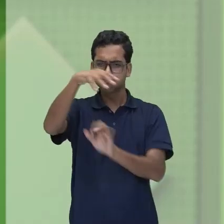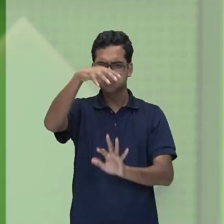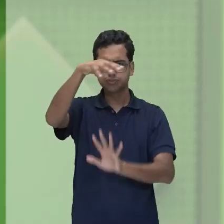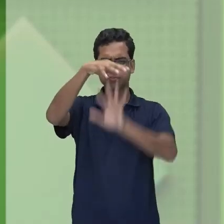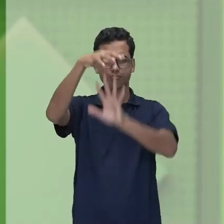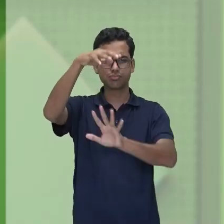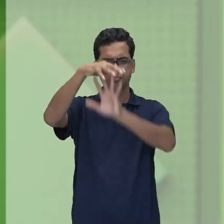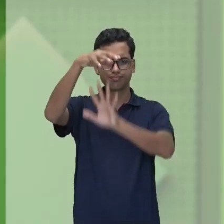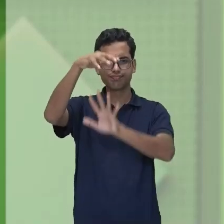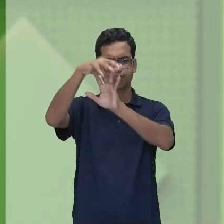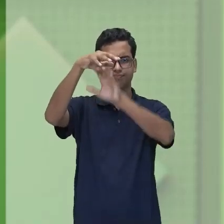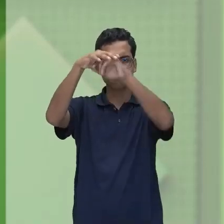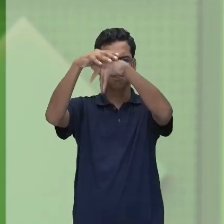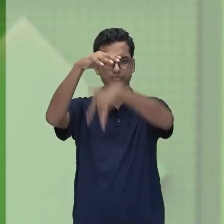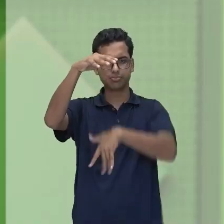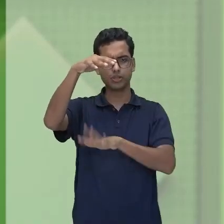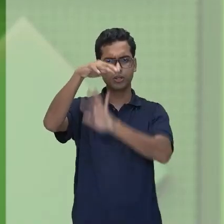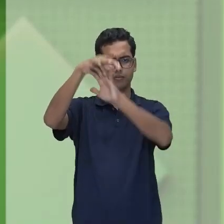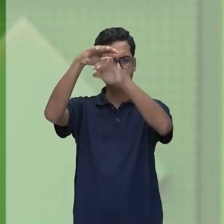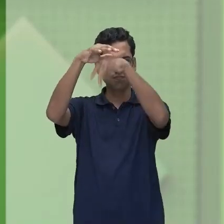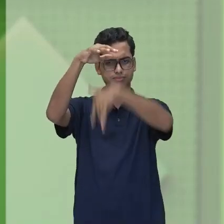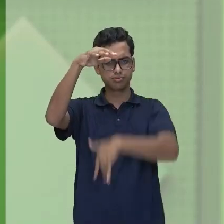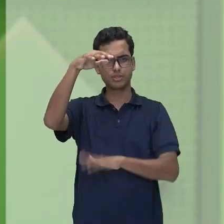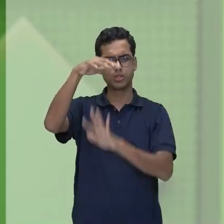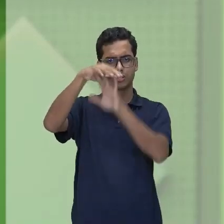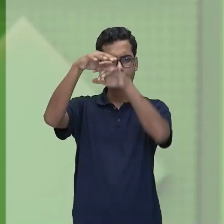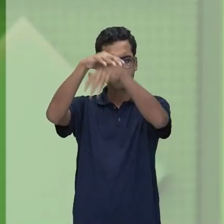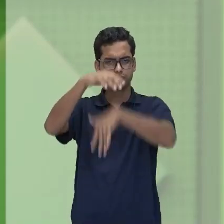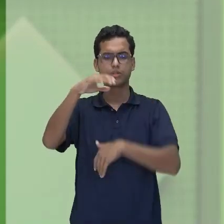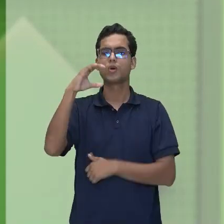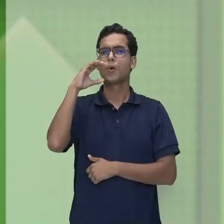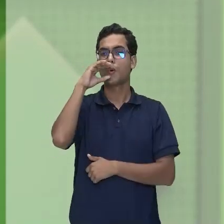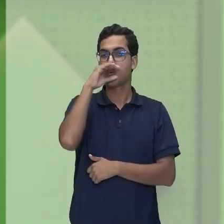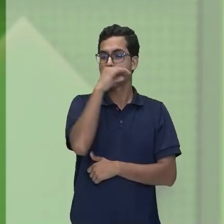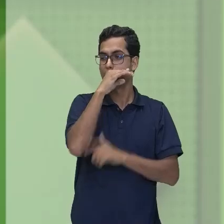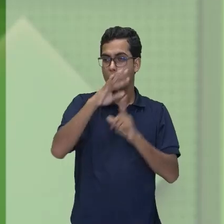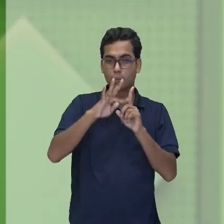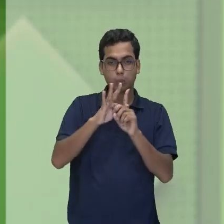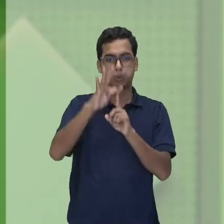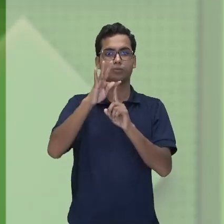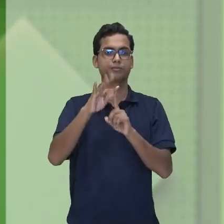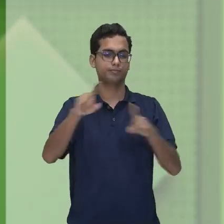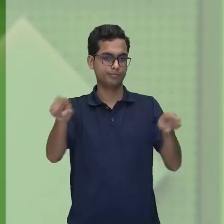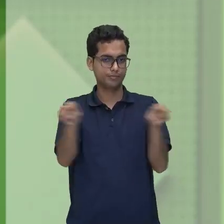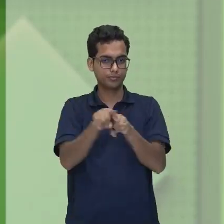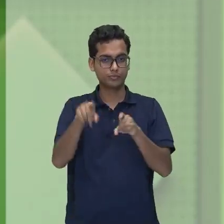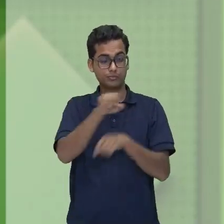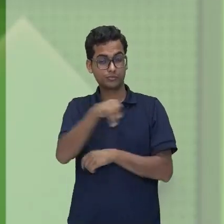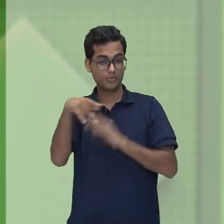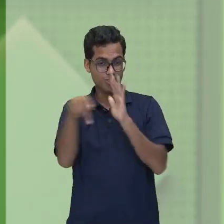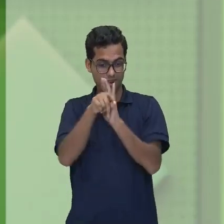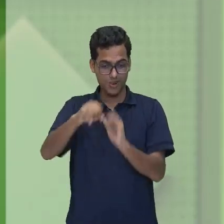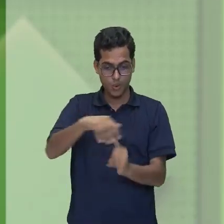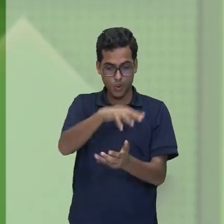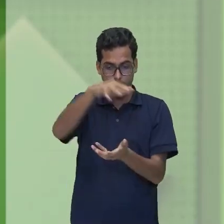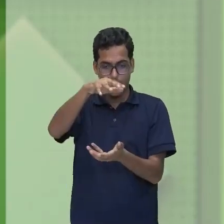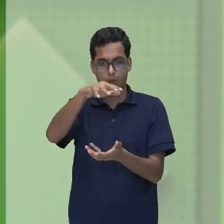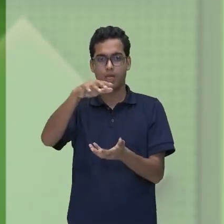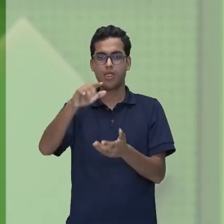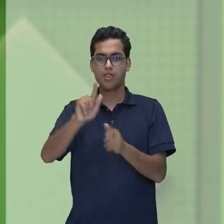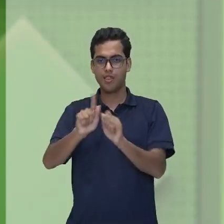nosso planeta e leve consigo esse calor. E aí o que acontece? Se a atmosfera está bloqueada por esses